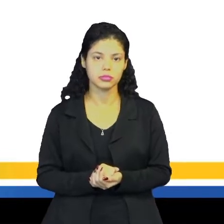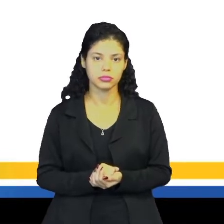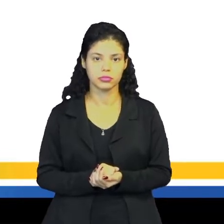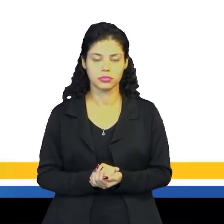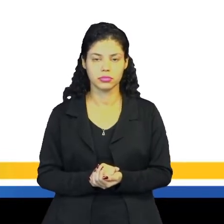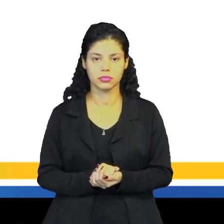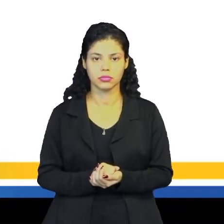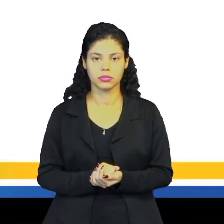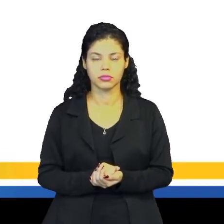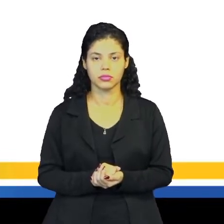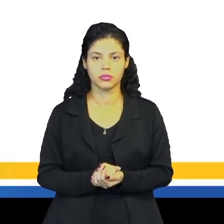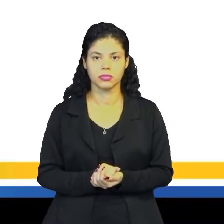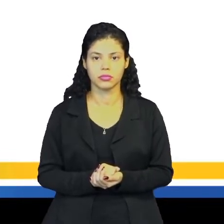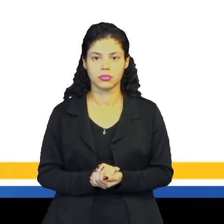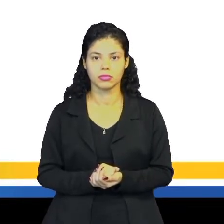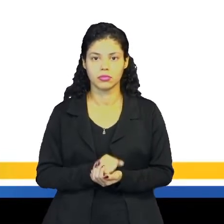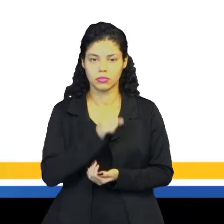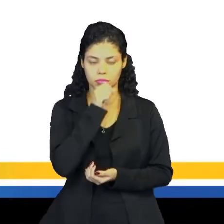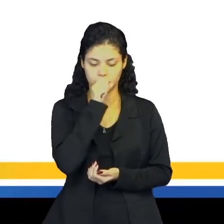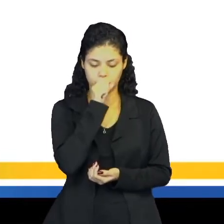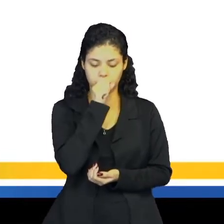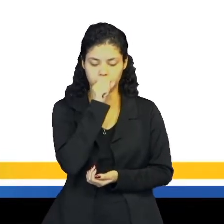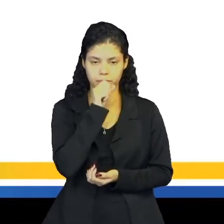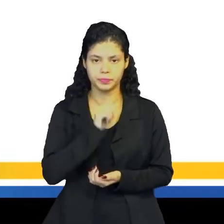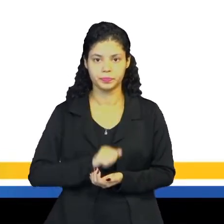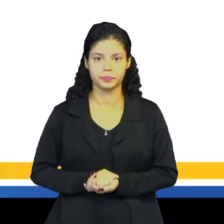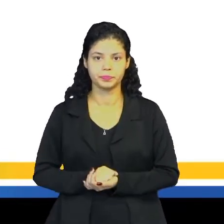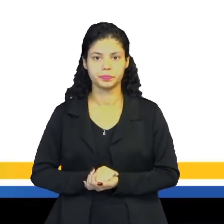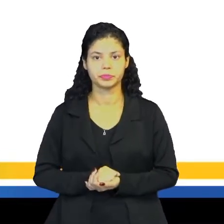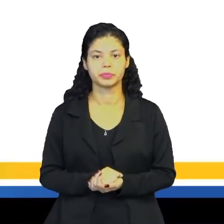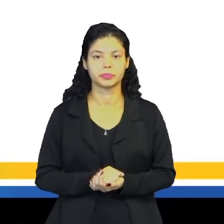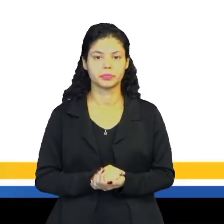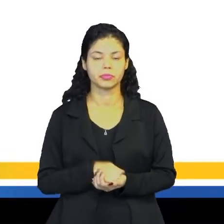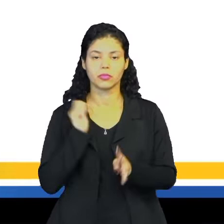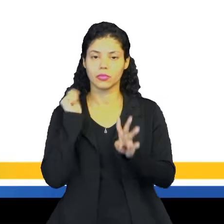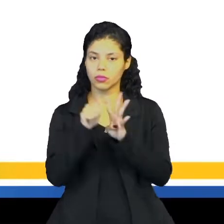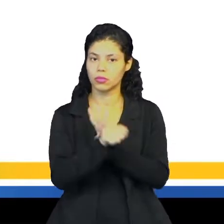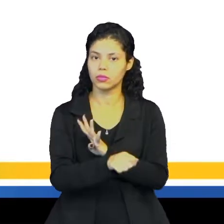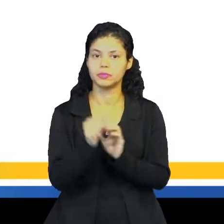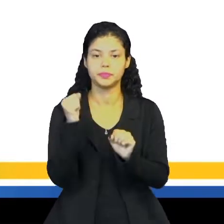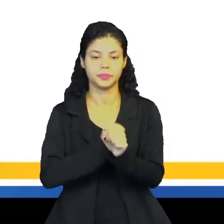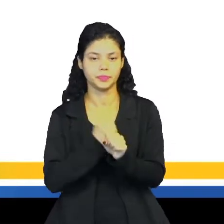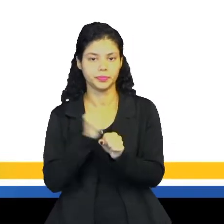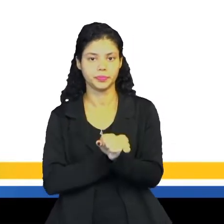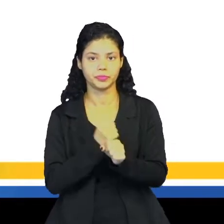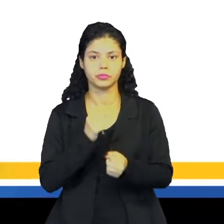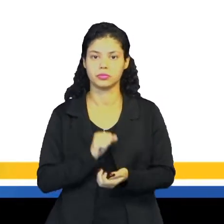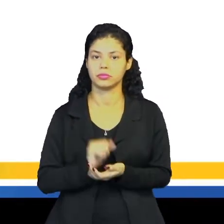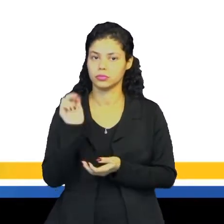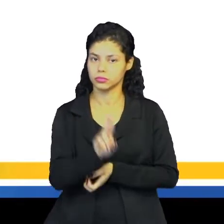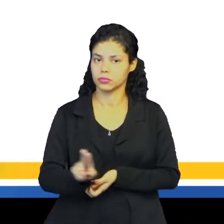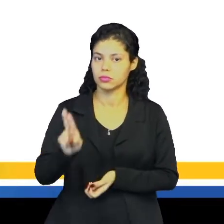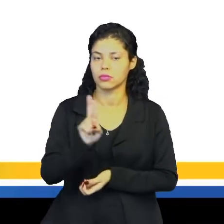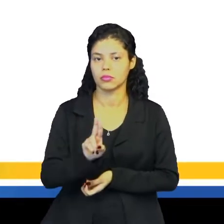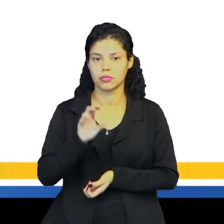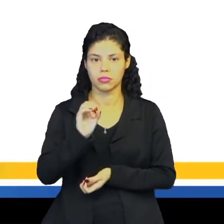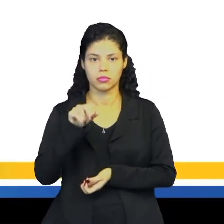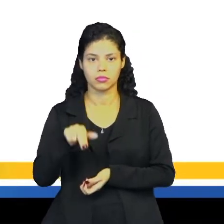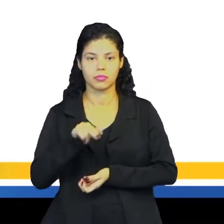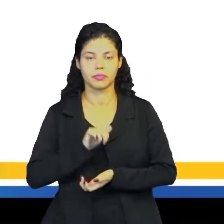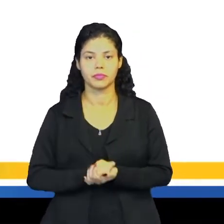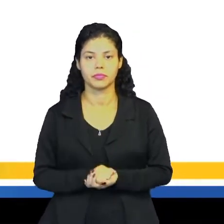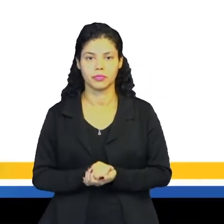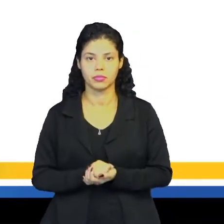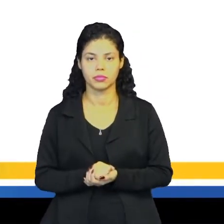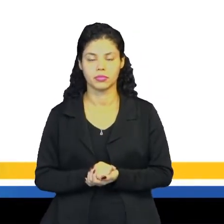Years, months, décadas, anos, meses. Nós também utilizamos o on para